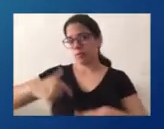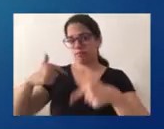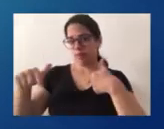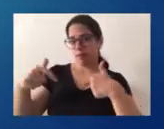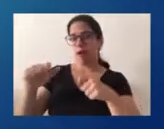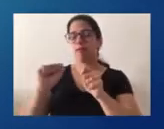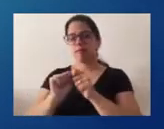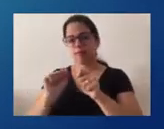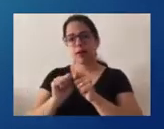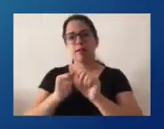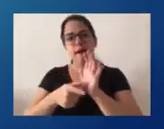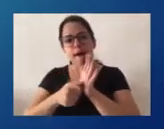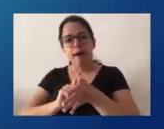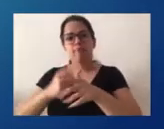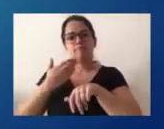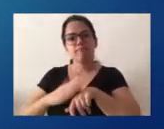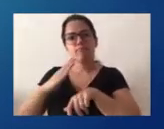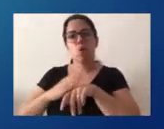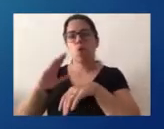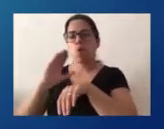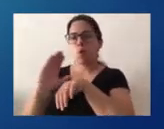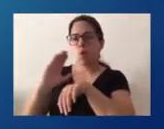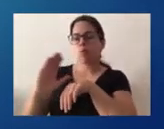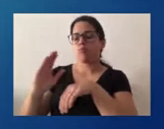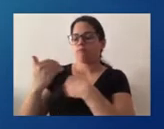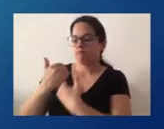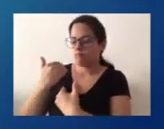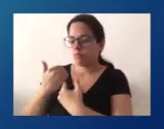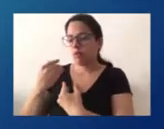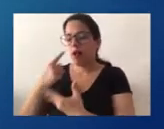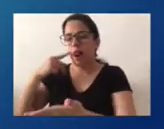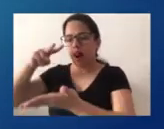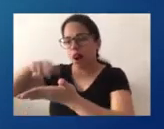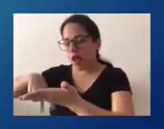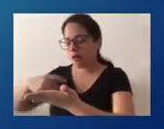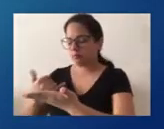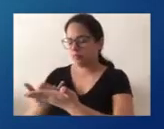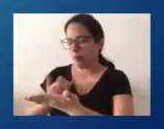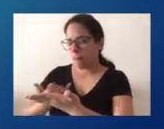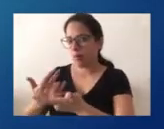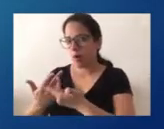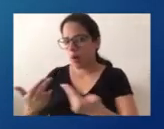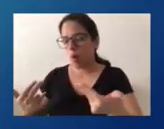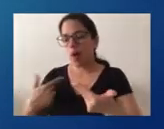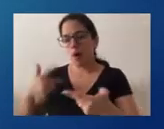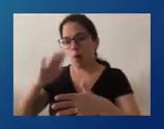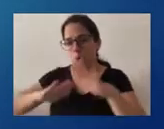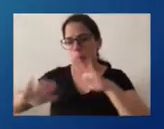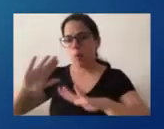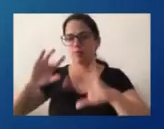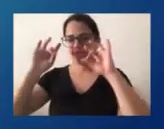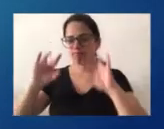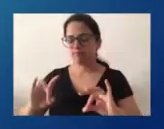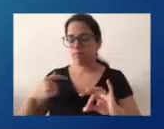preparo, né? Ou seja, as pessoas têm que ser treinadas para operar esse equipamento. Sempre precedida da leitura manual, pois uma